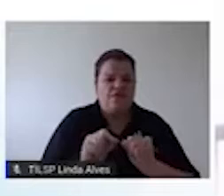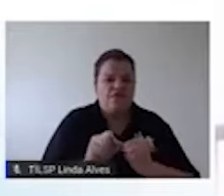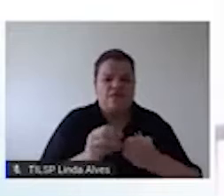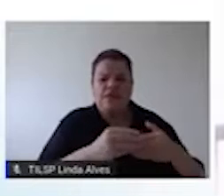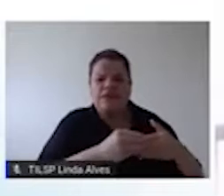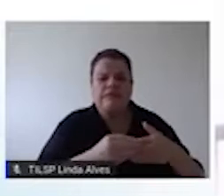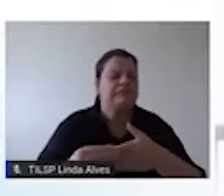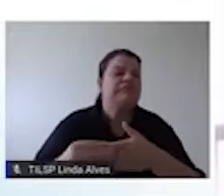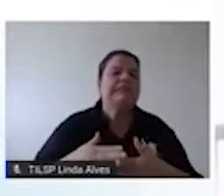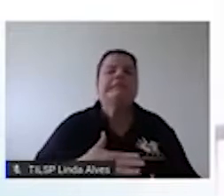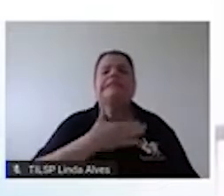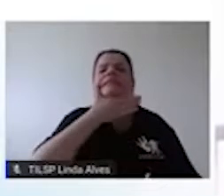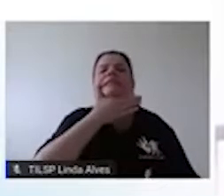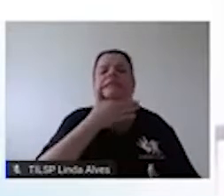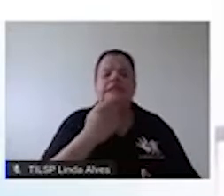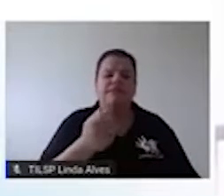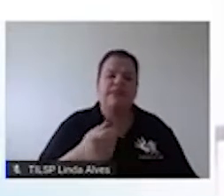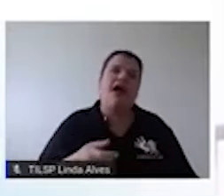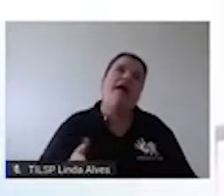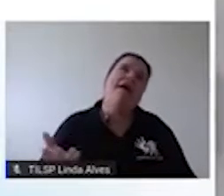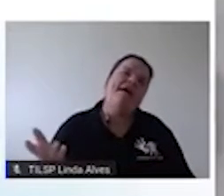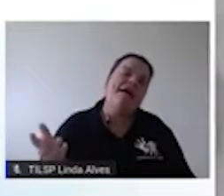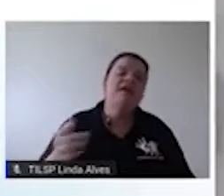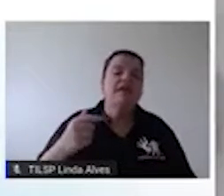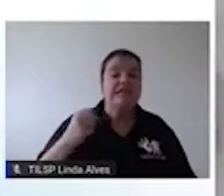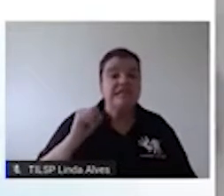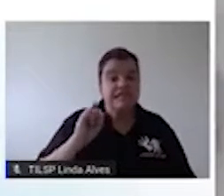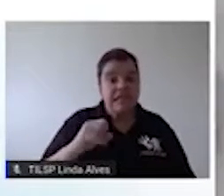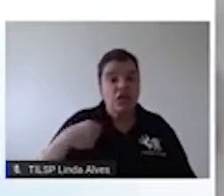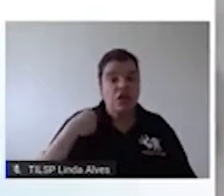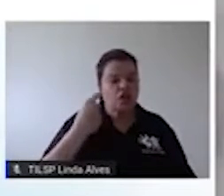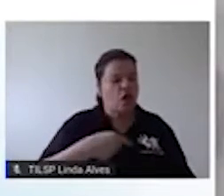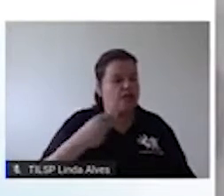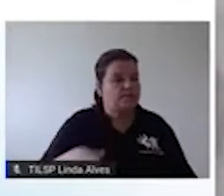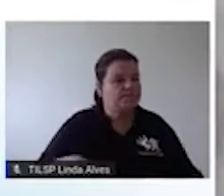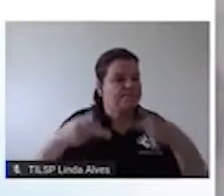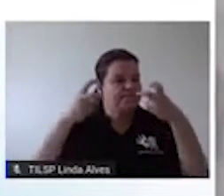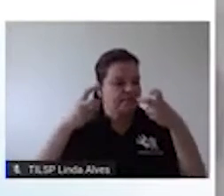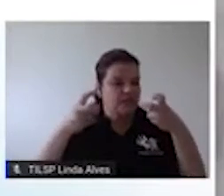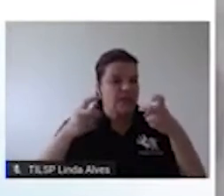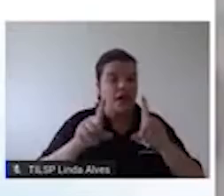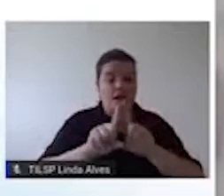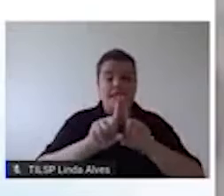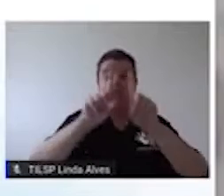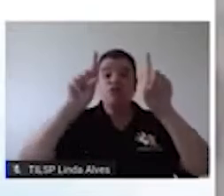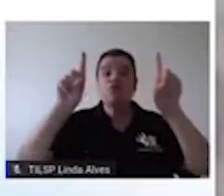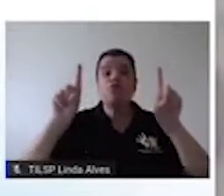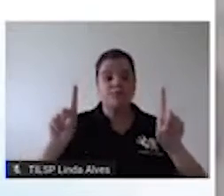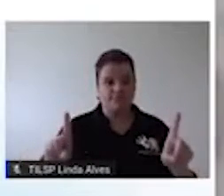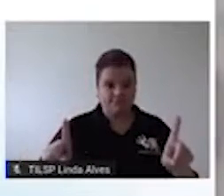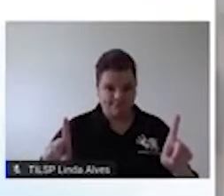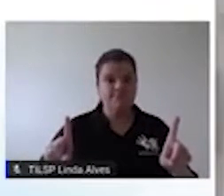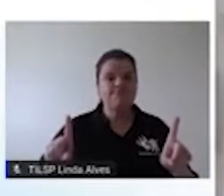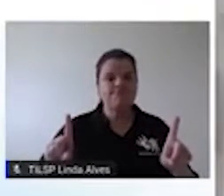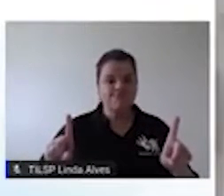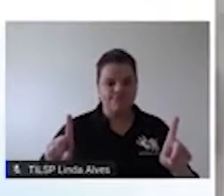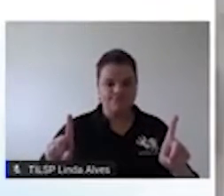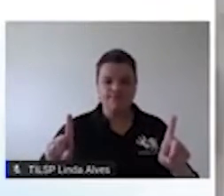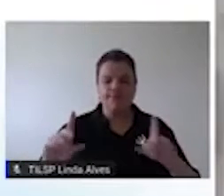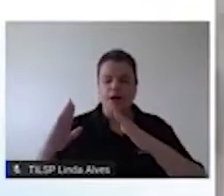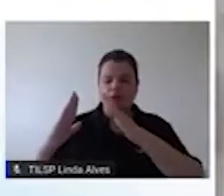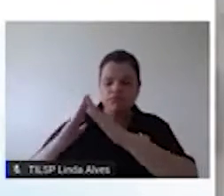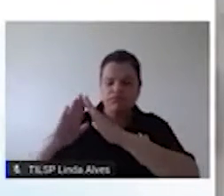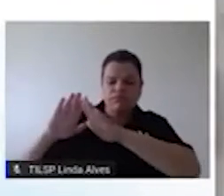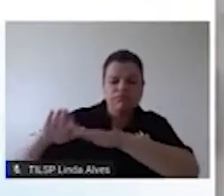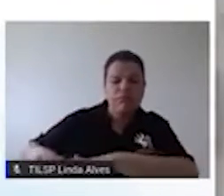crise sanitária? Mas, certamente, se a gente considera que o isolamento físico, não é, e o uso